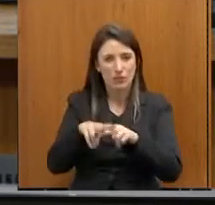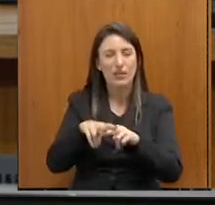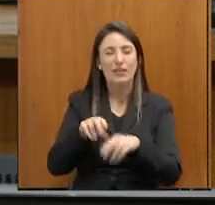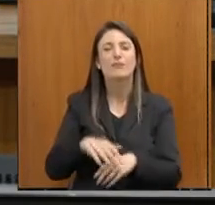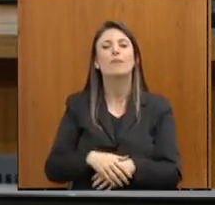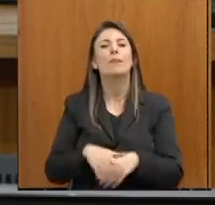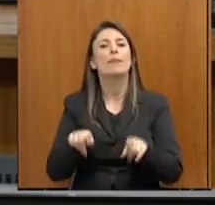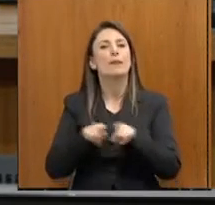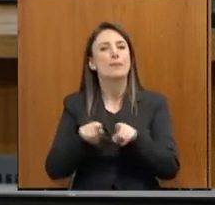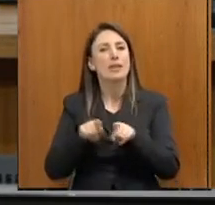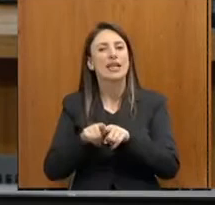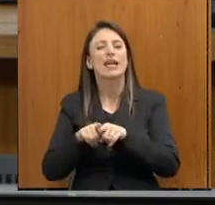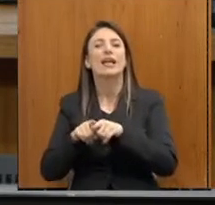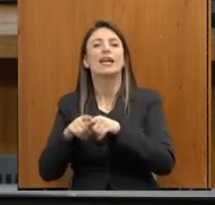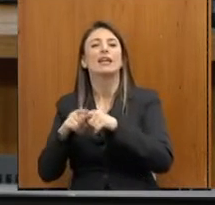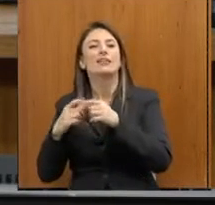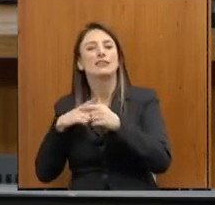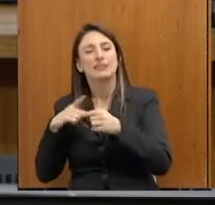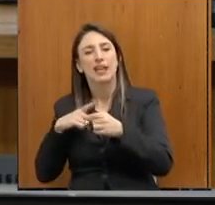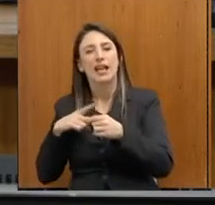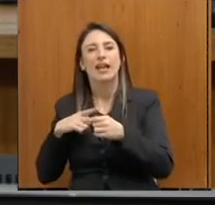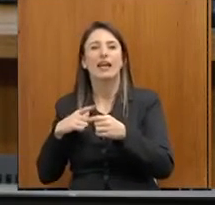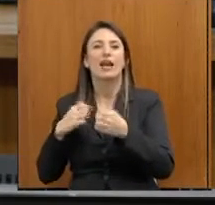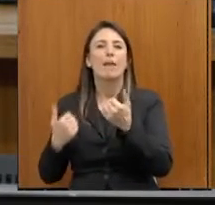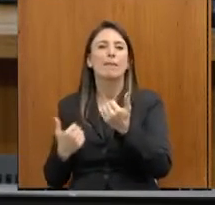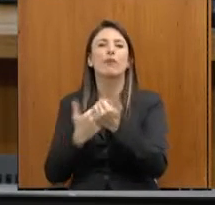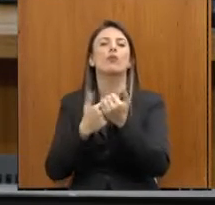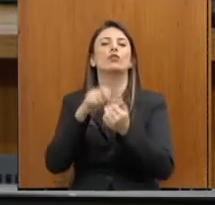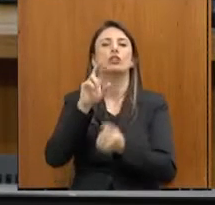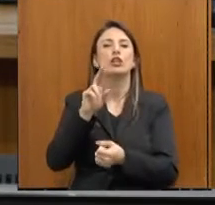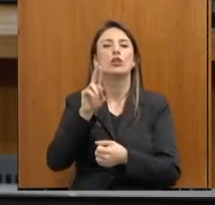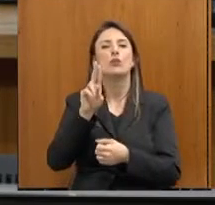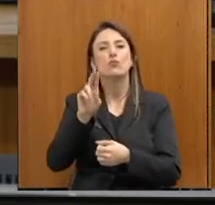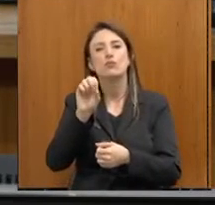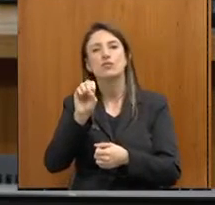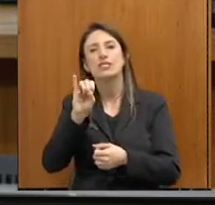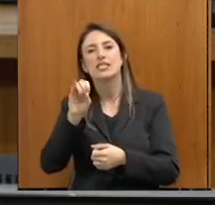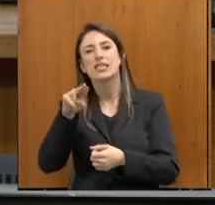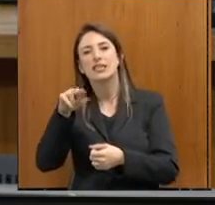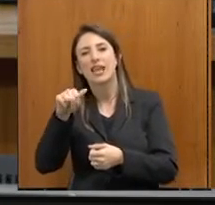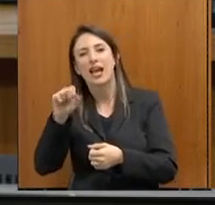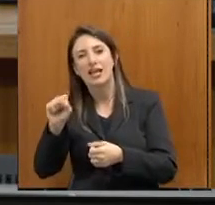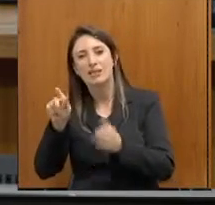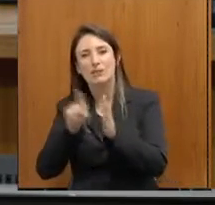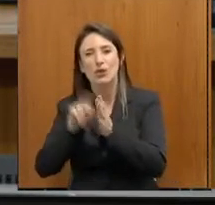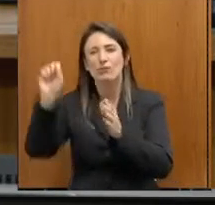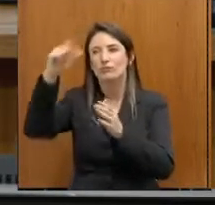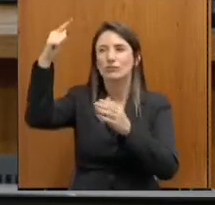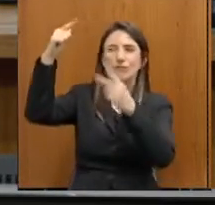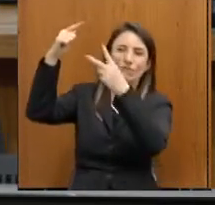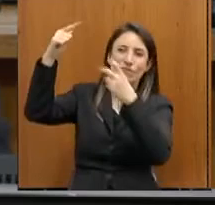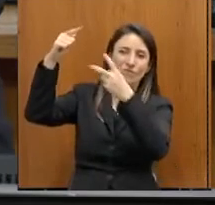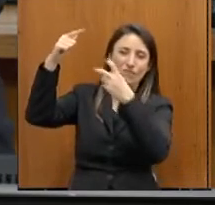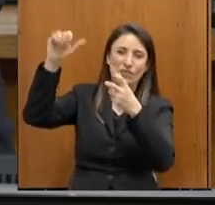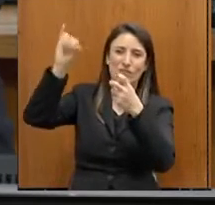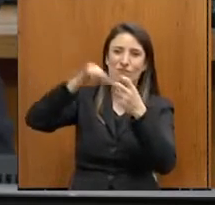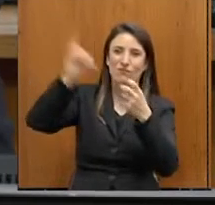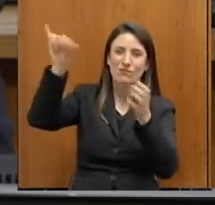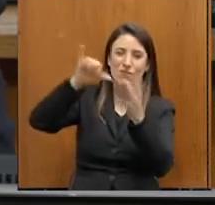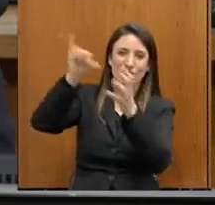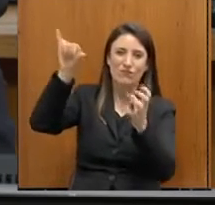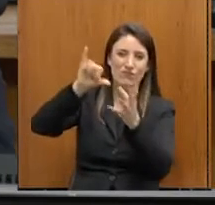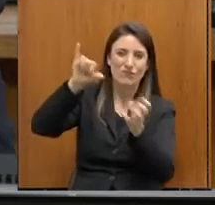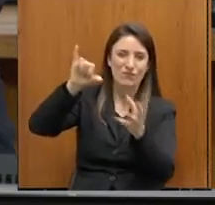usinas fotovoltaicas que apoiam e geram maior eficiência então